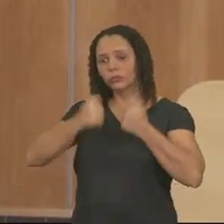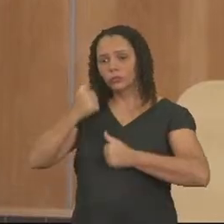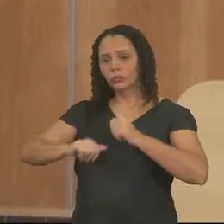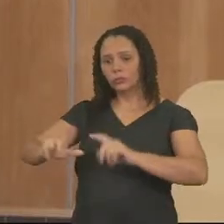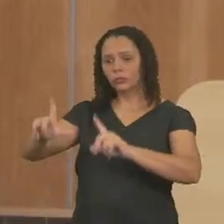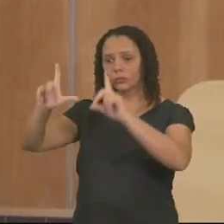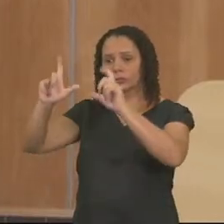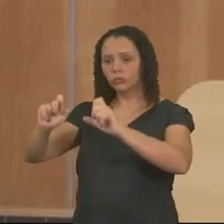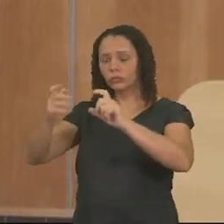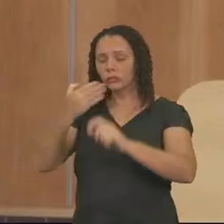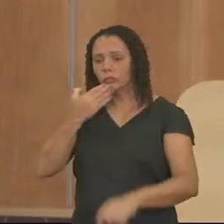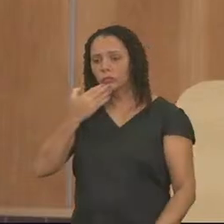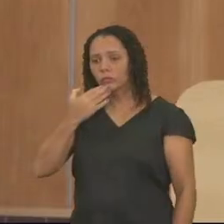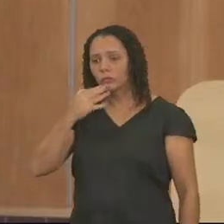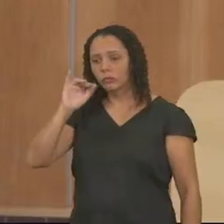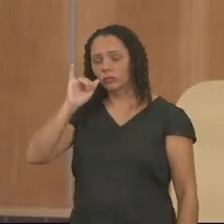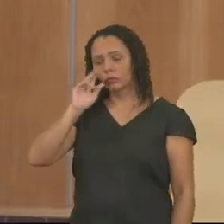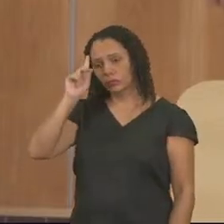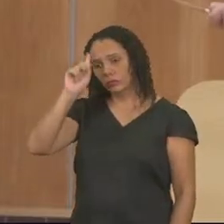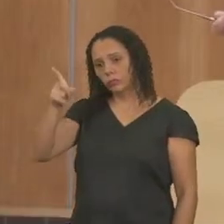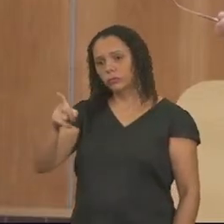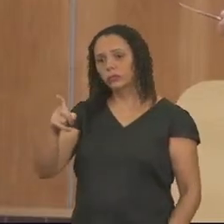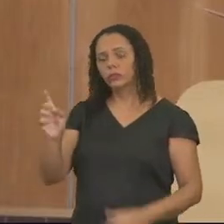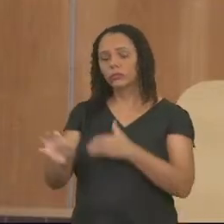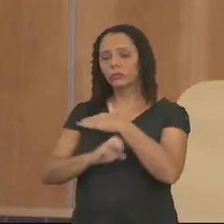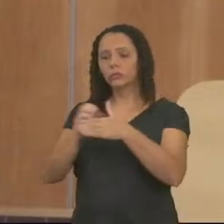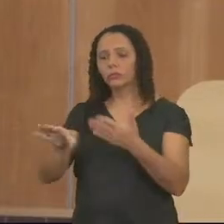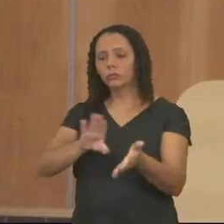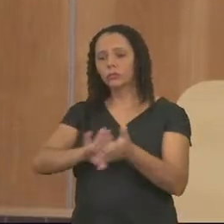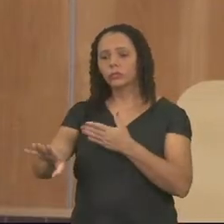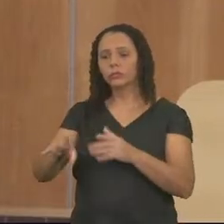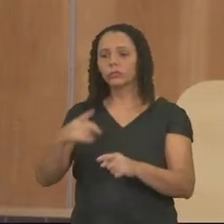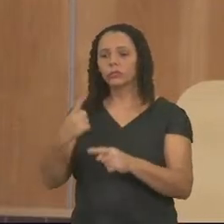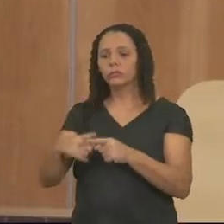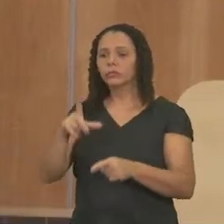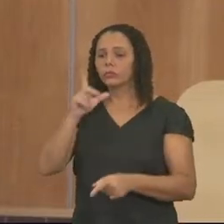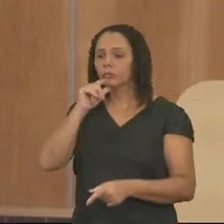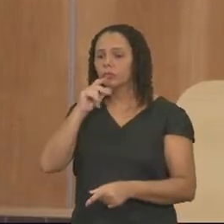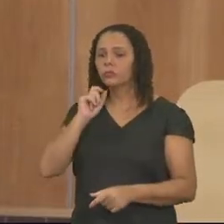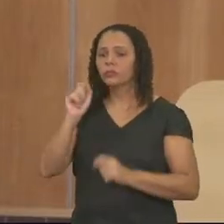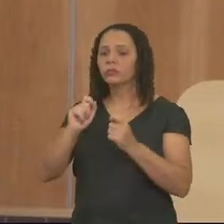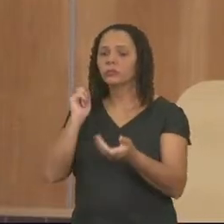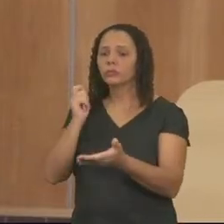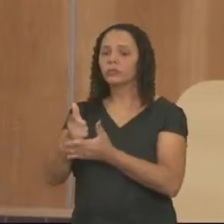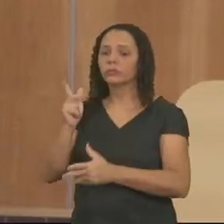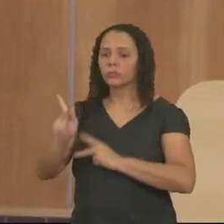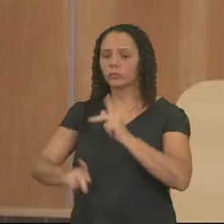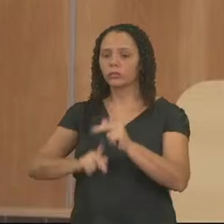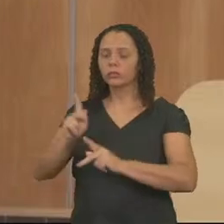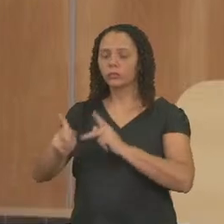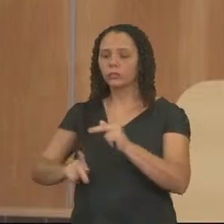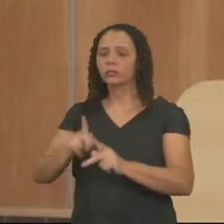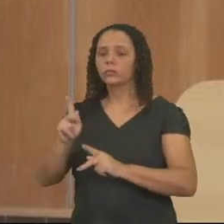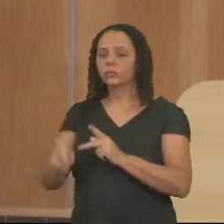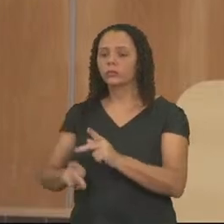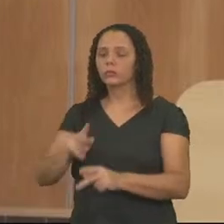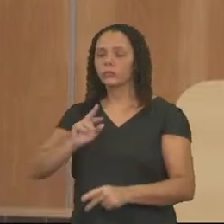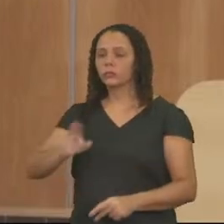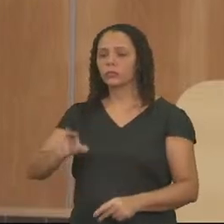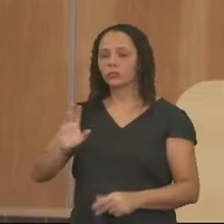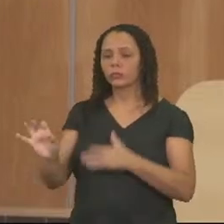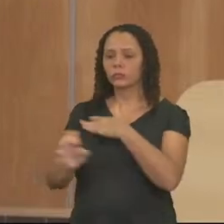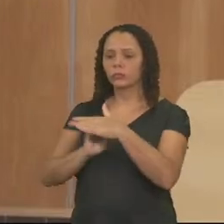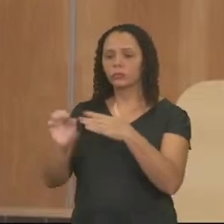mandar o SAI tirar, porque quem paga a água é o povo. Não é o SAI, não é o prefeito, não é o vereador. Que paga a água é